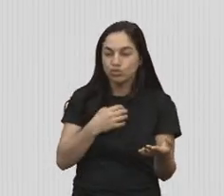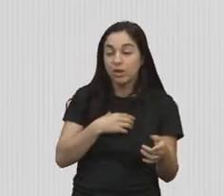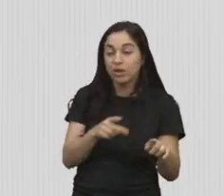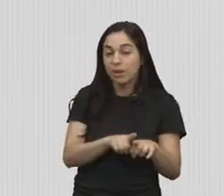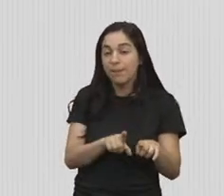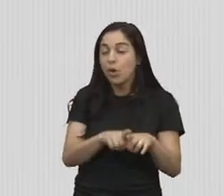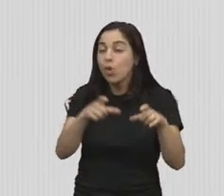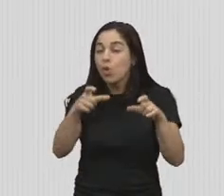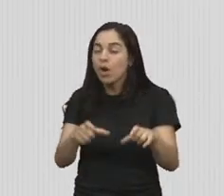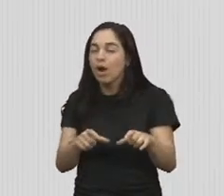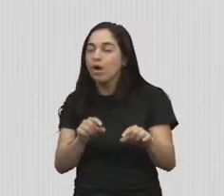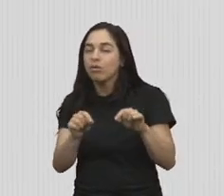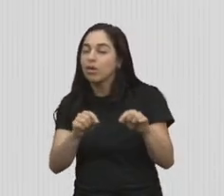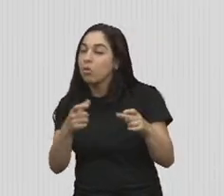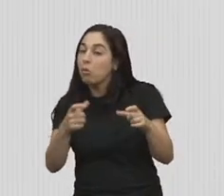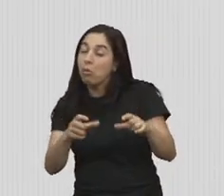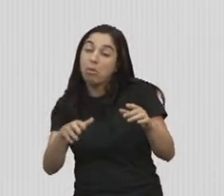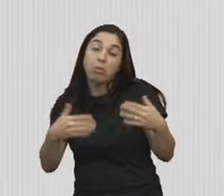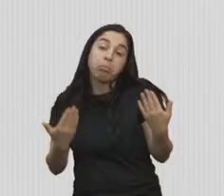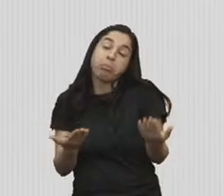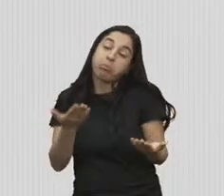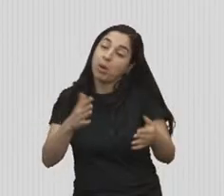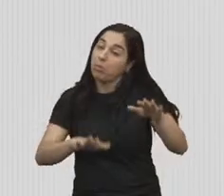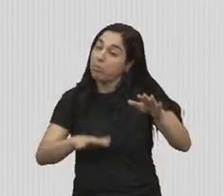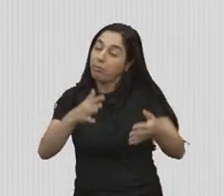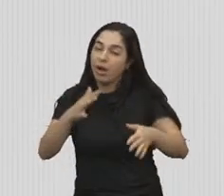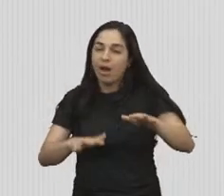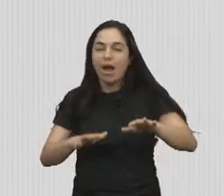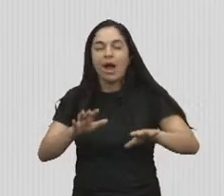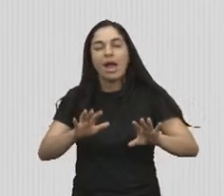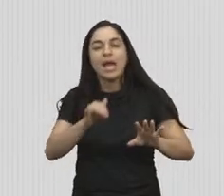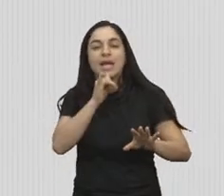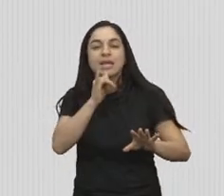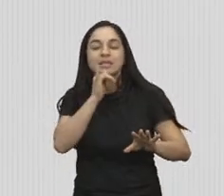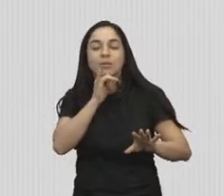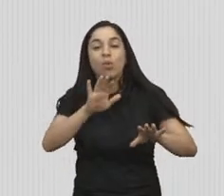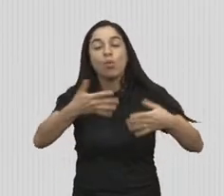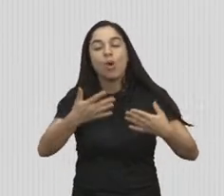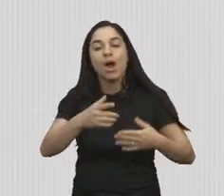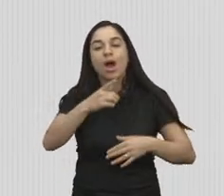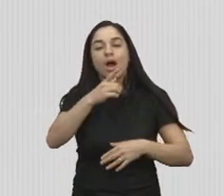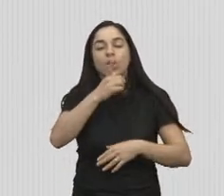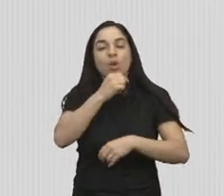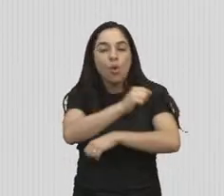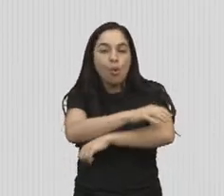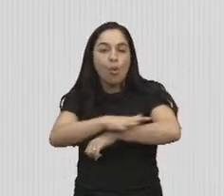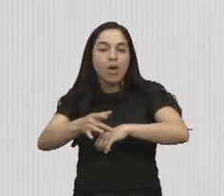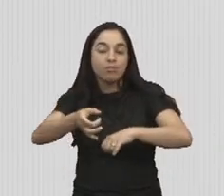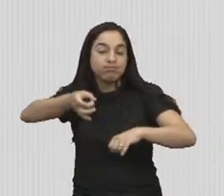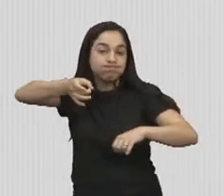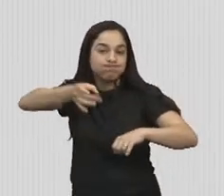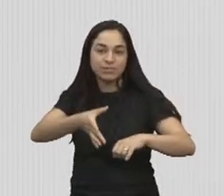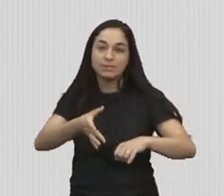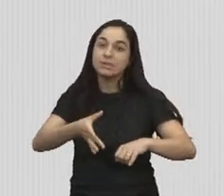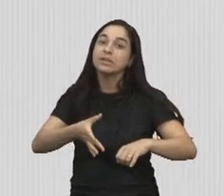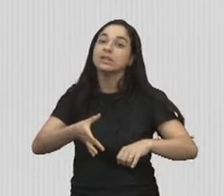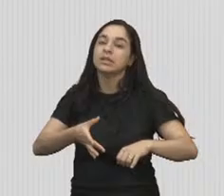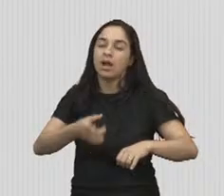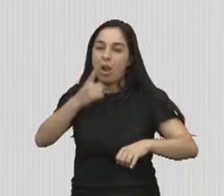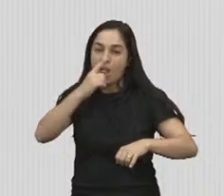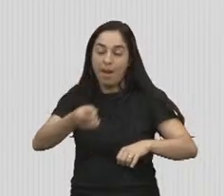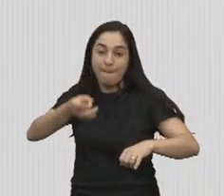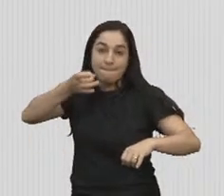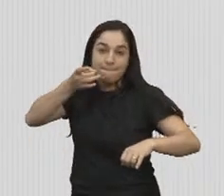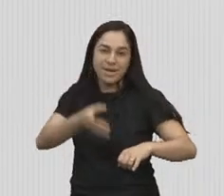também. Quando um descarte ele acontece na beira de um rio, ele pode ter um agravante, porque ele afetou